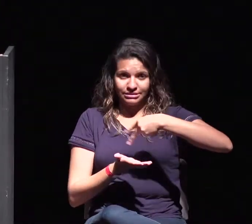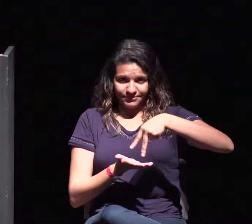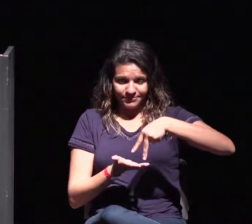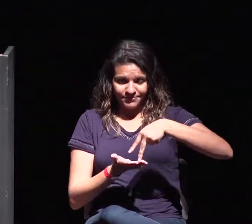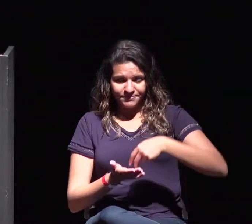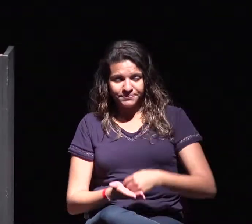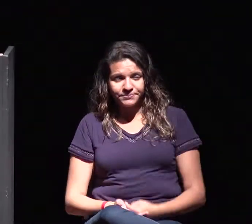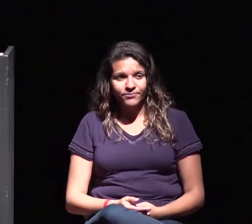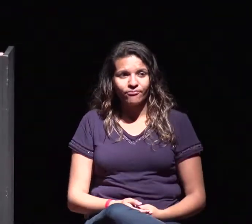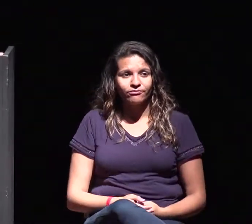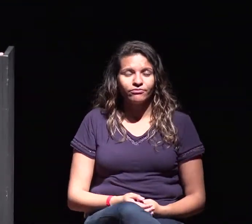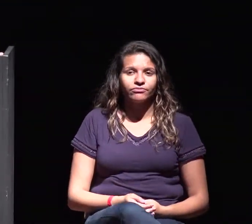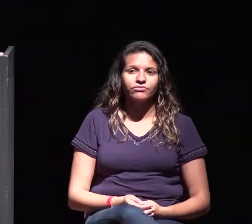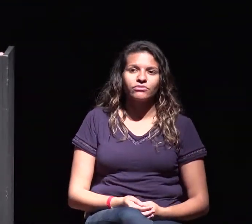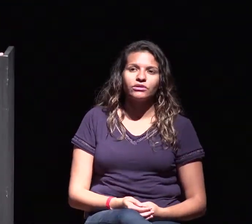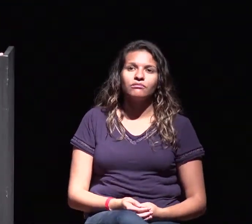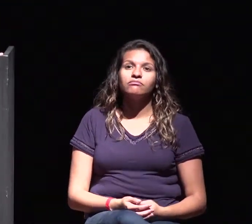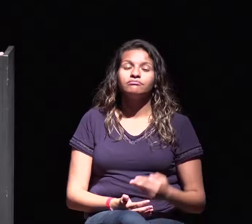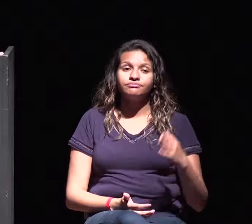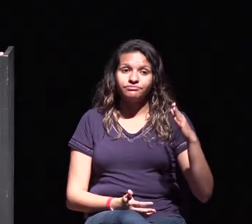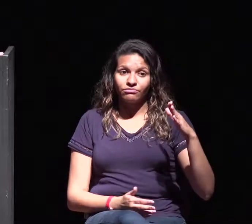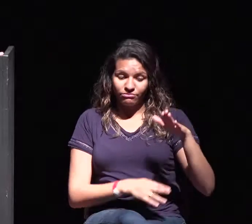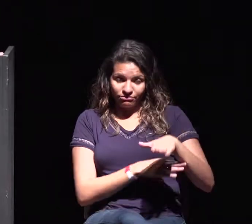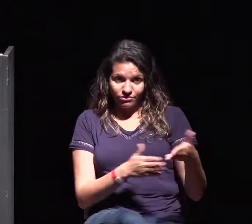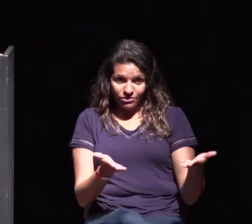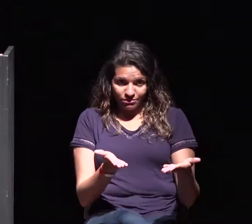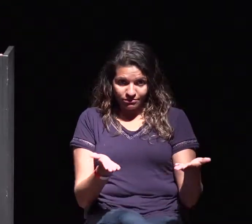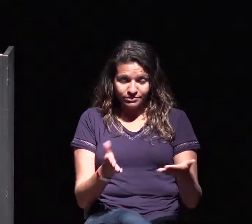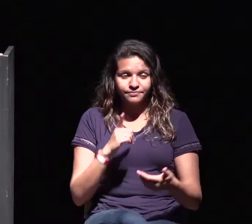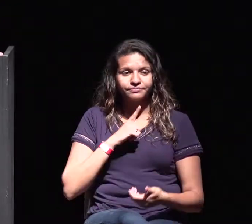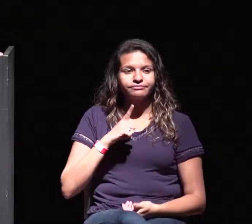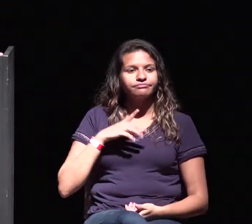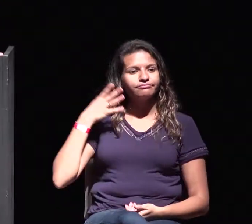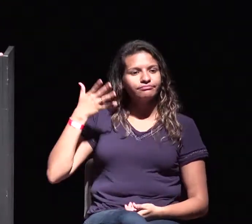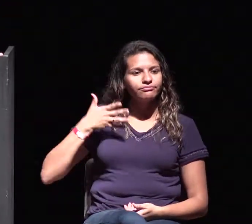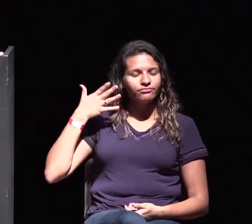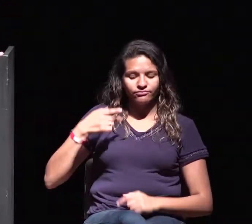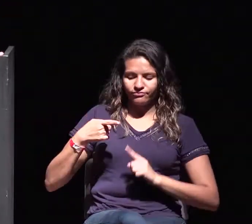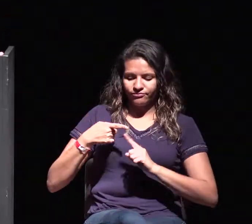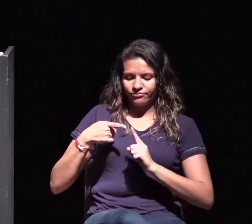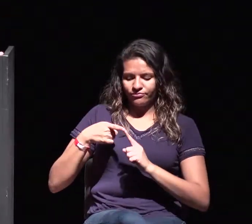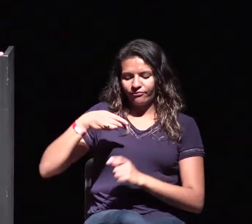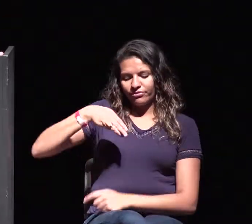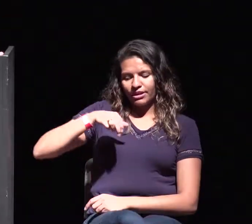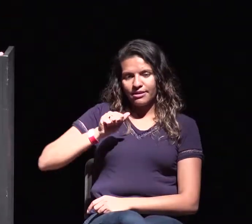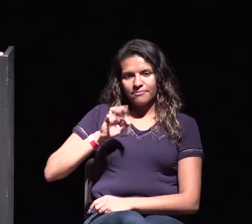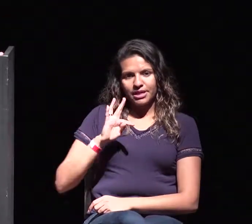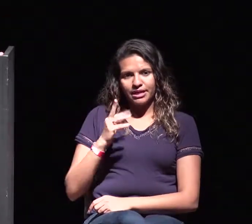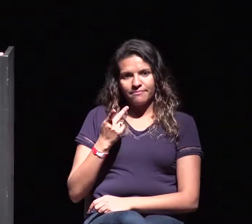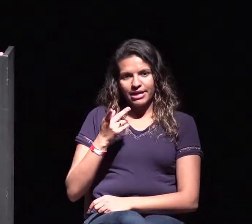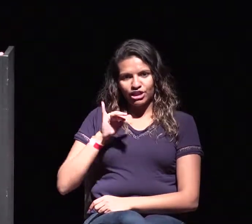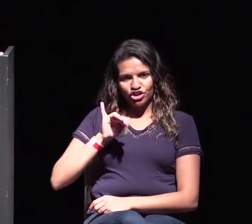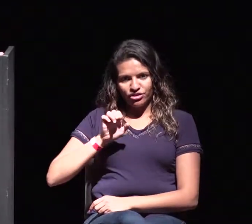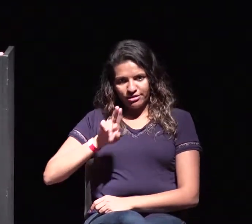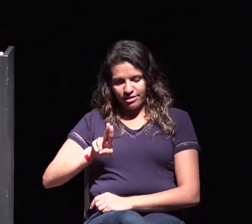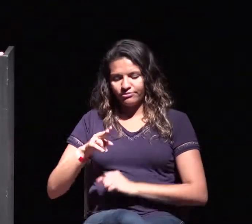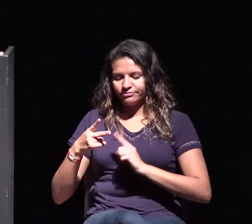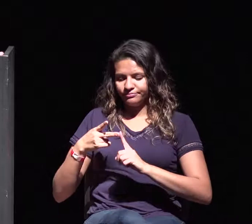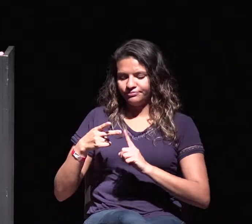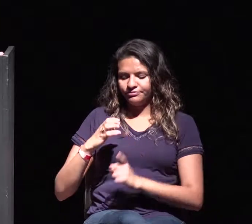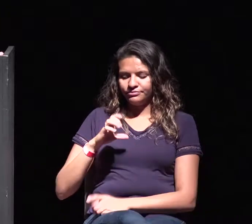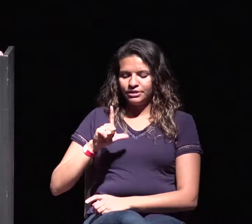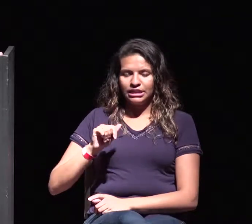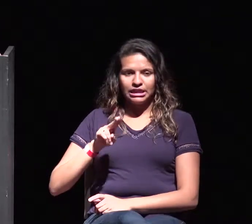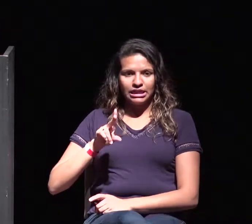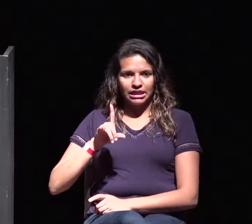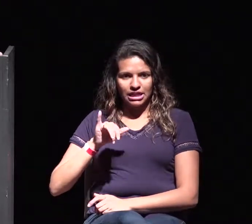Agora, na parte da tarde, a gente vai ouvir apresentações do MATHIEU COPELAND, Cláudia Miller e a Julia Brian